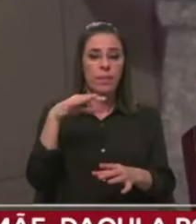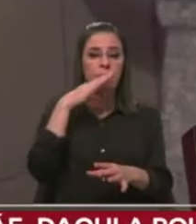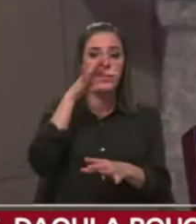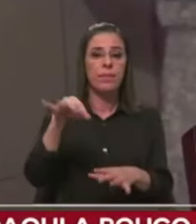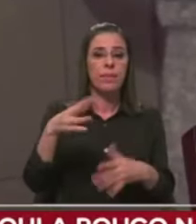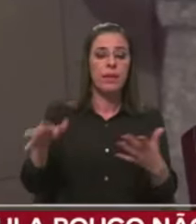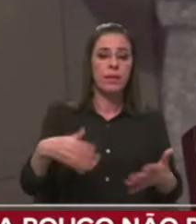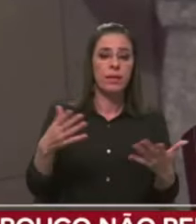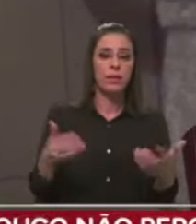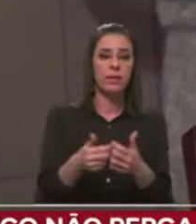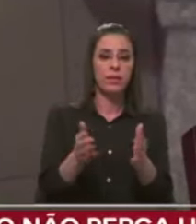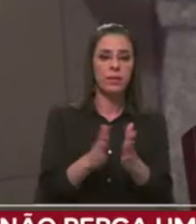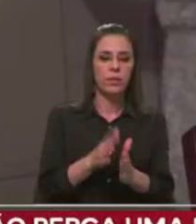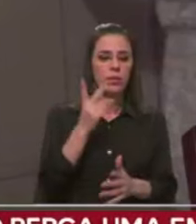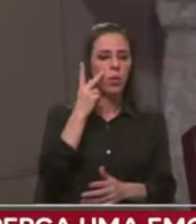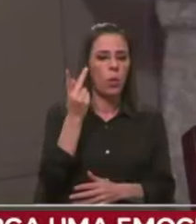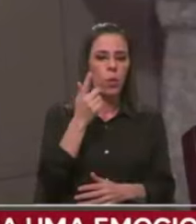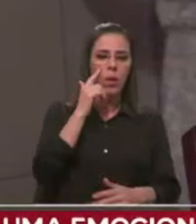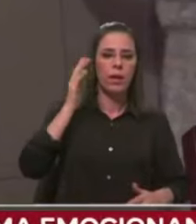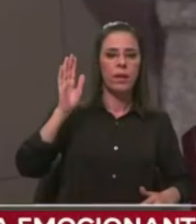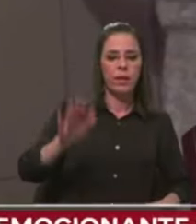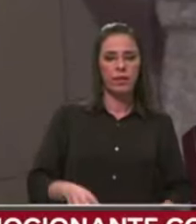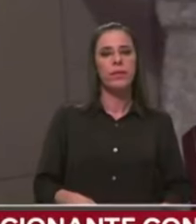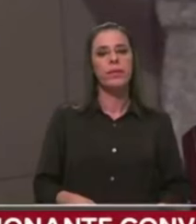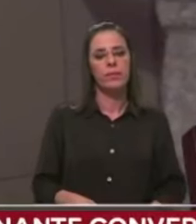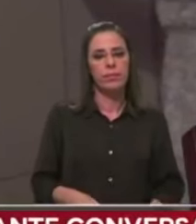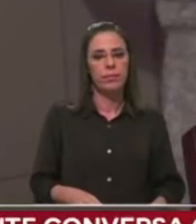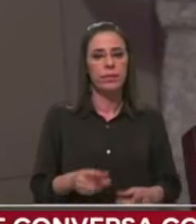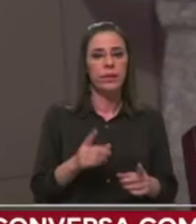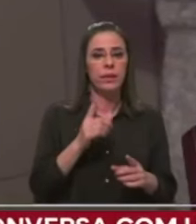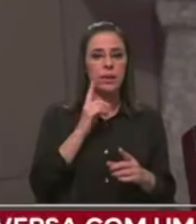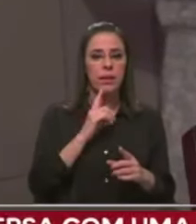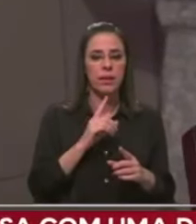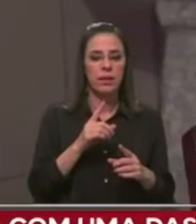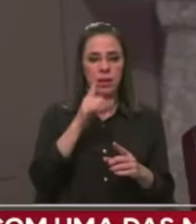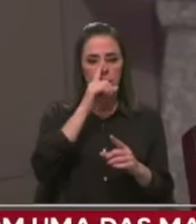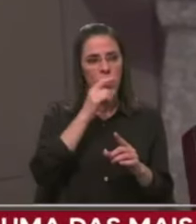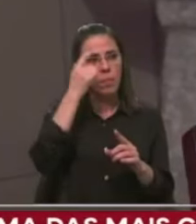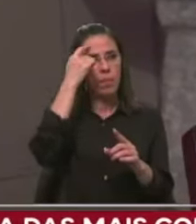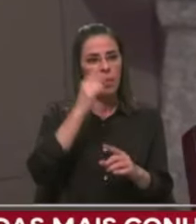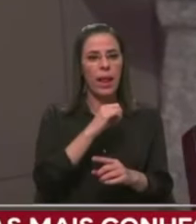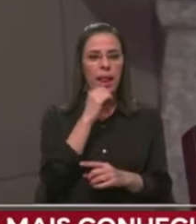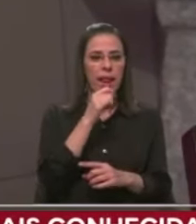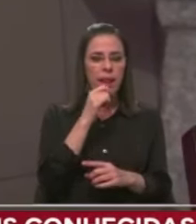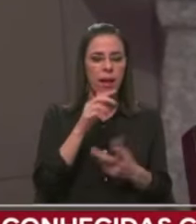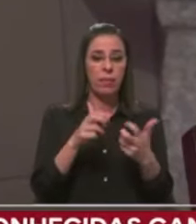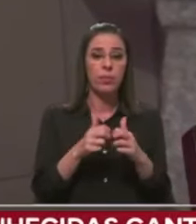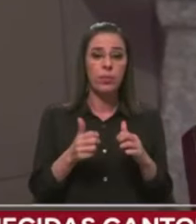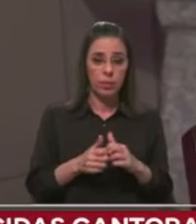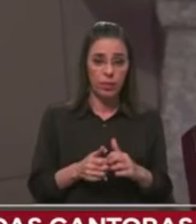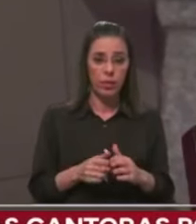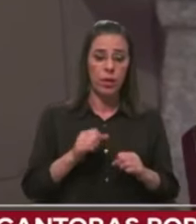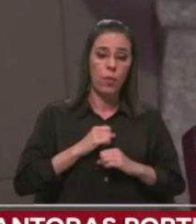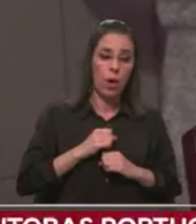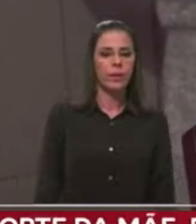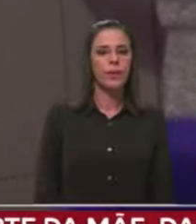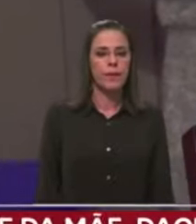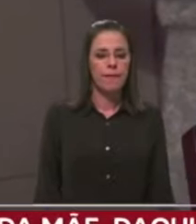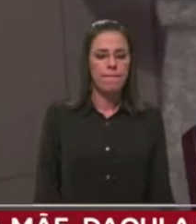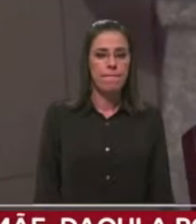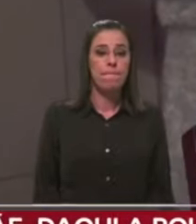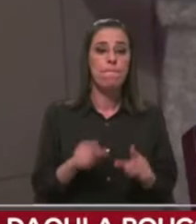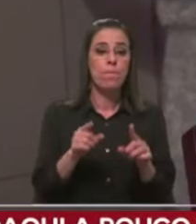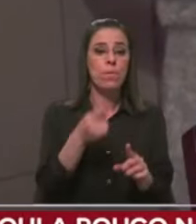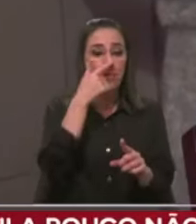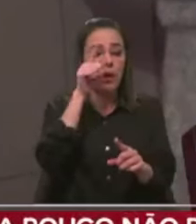famílias toda a vida toda a vida desde um meninao me lembro S tiveram problemas com a nossa e